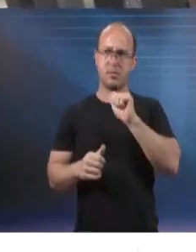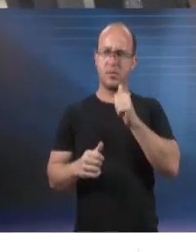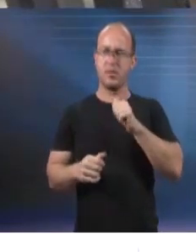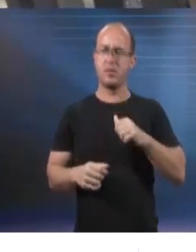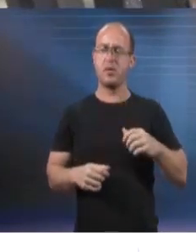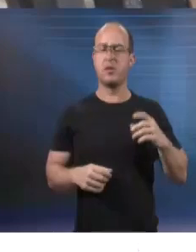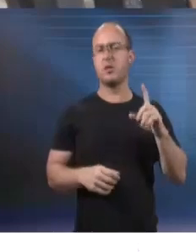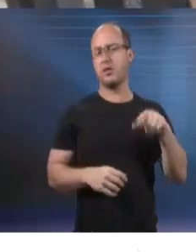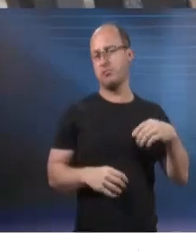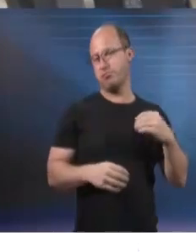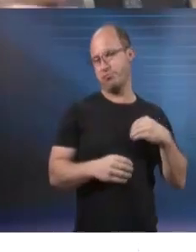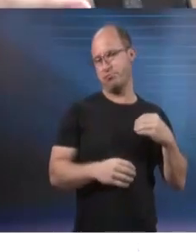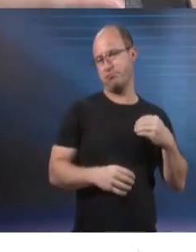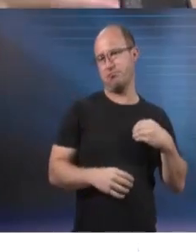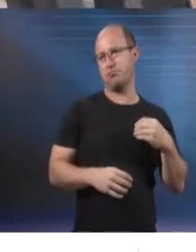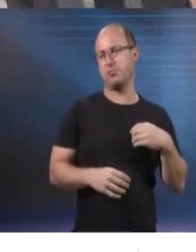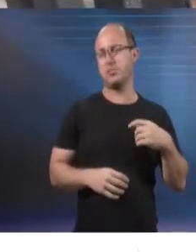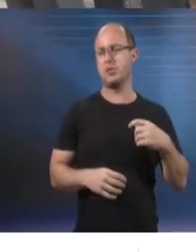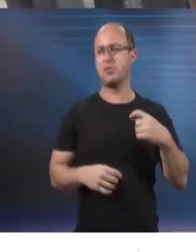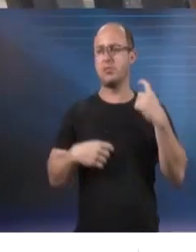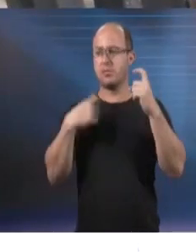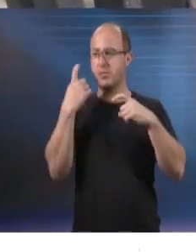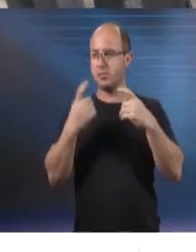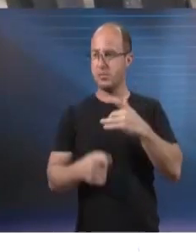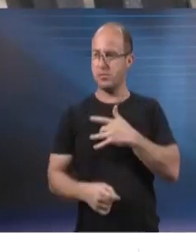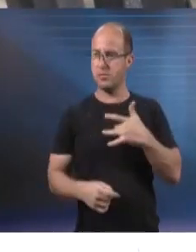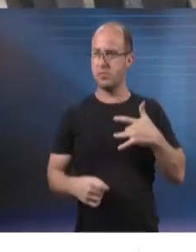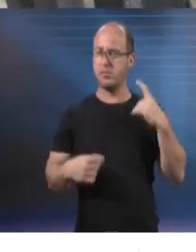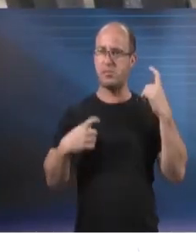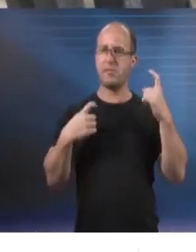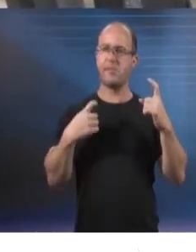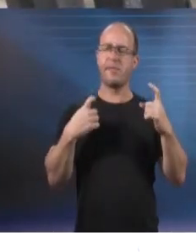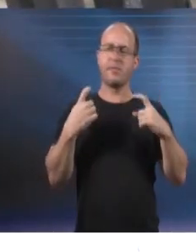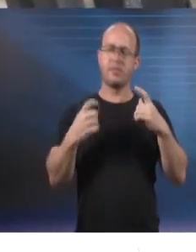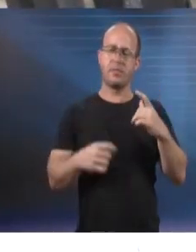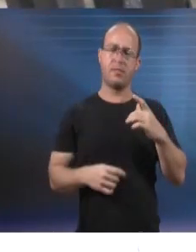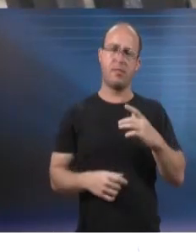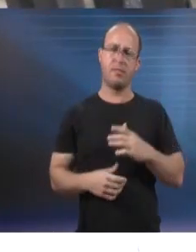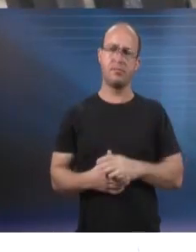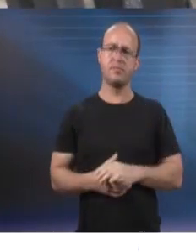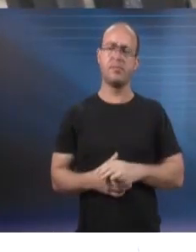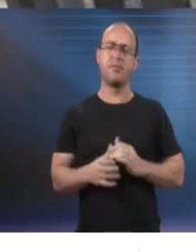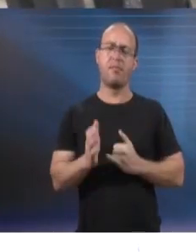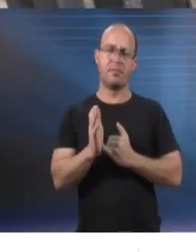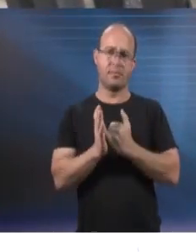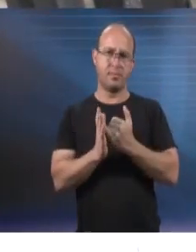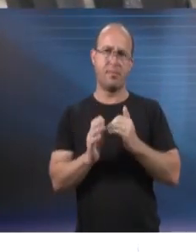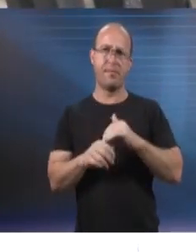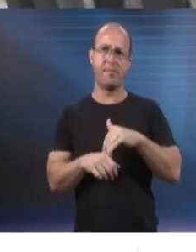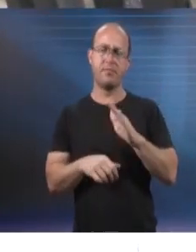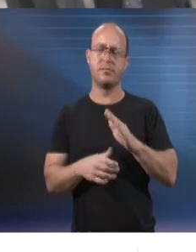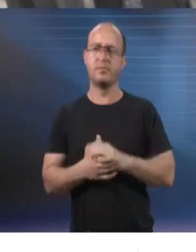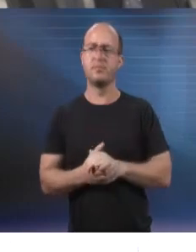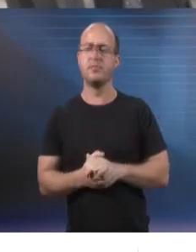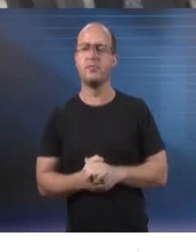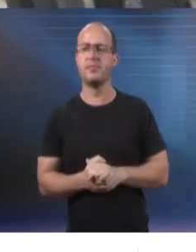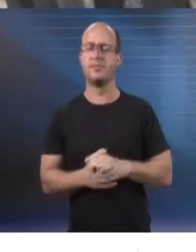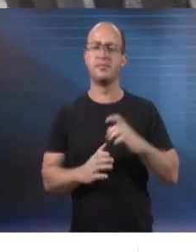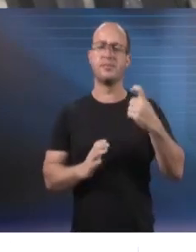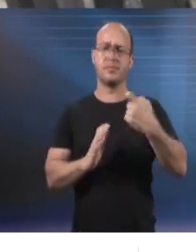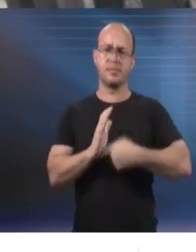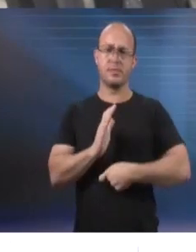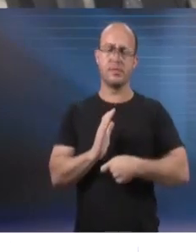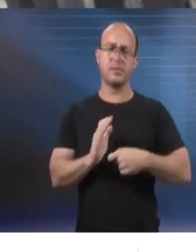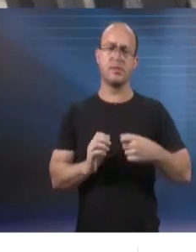O governo está preocupado com a saúde da população, né? Mais imposto para vocês. Taxação das